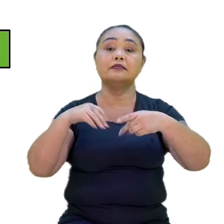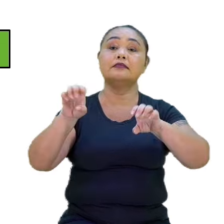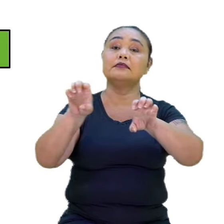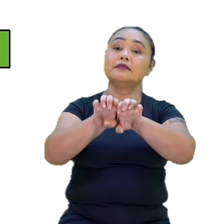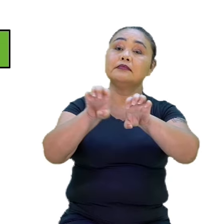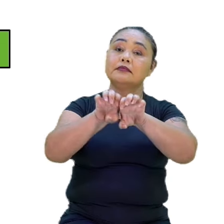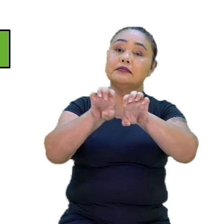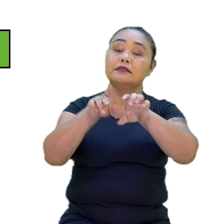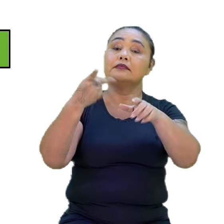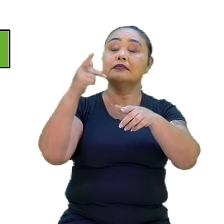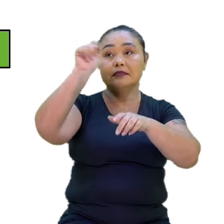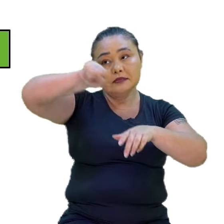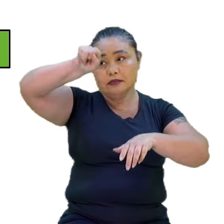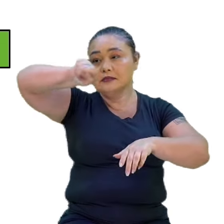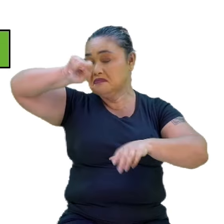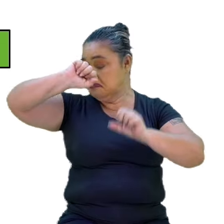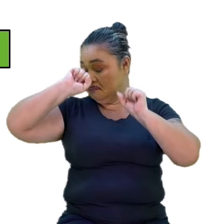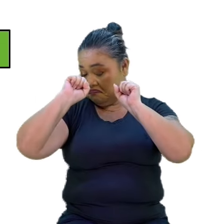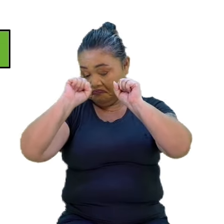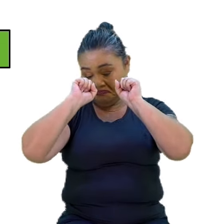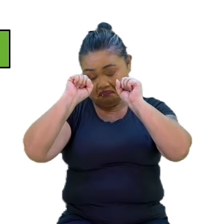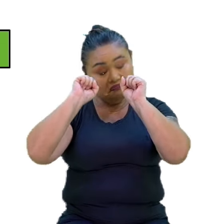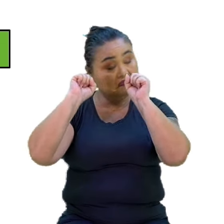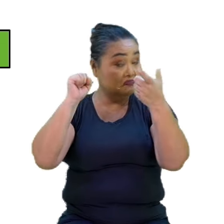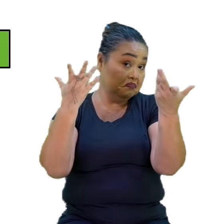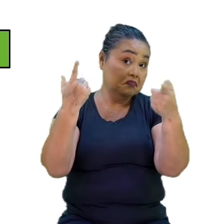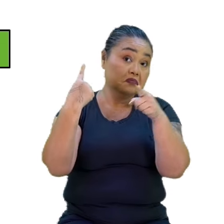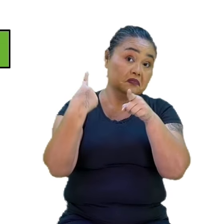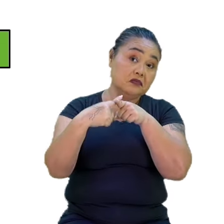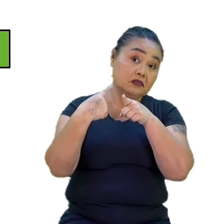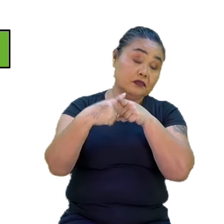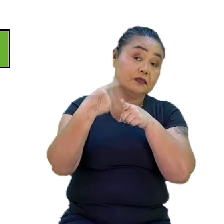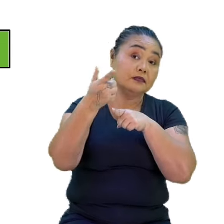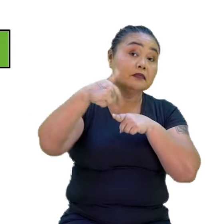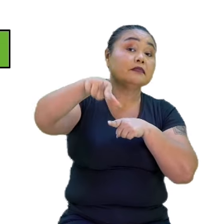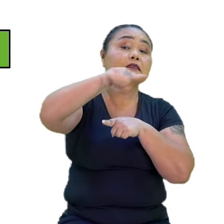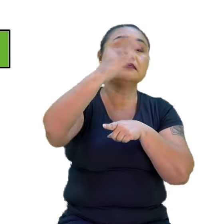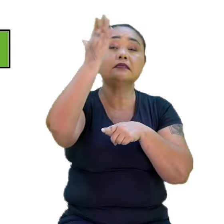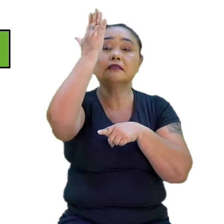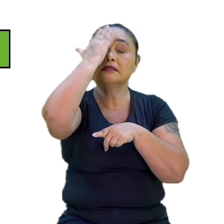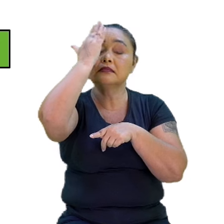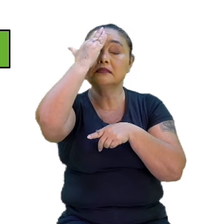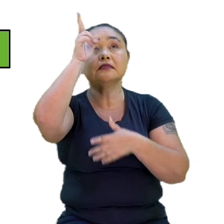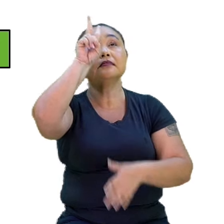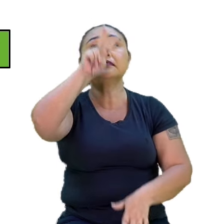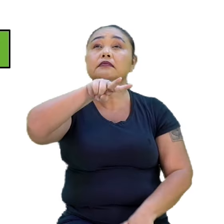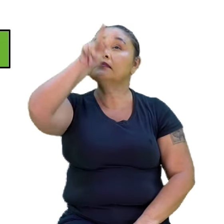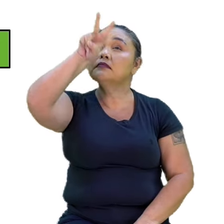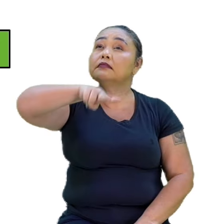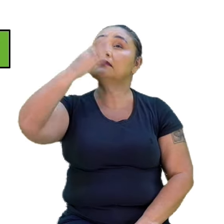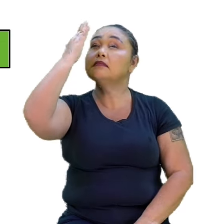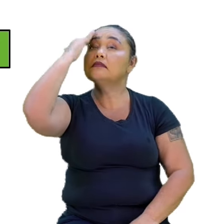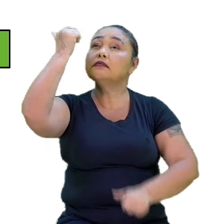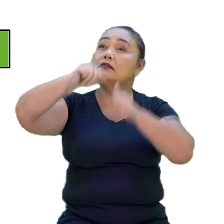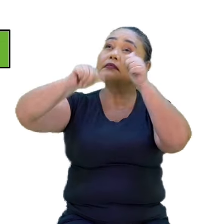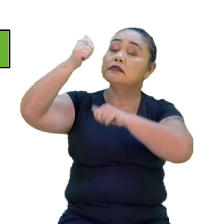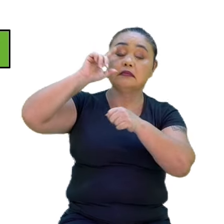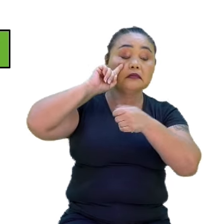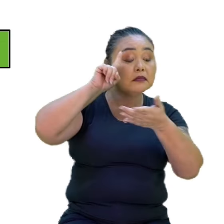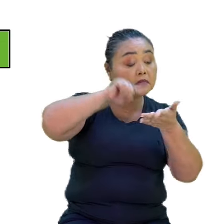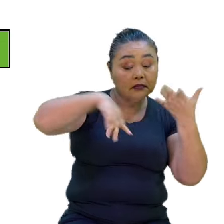mencionadas na L aí no quadro tá bom Por quê Porque a gente quer que vocês saibam ler interpretar analisar a questão e